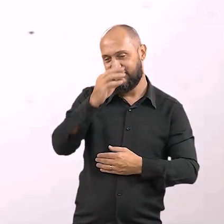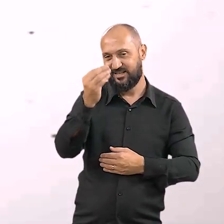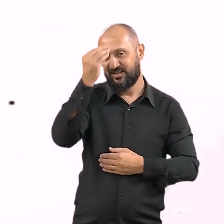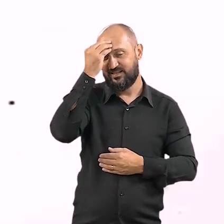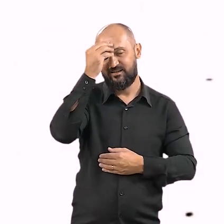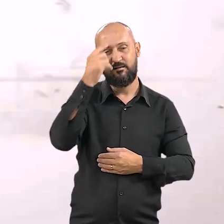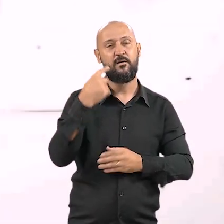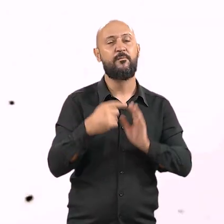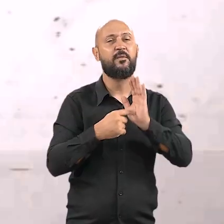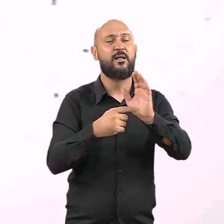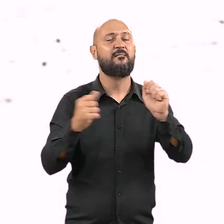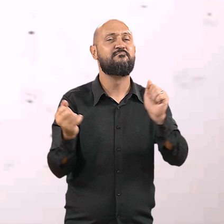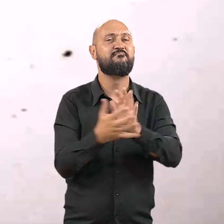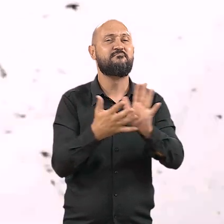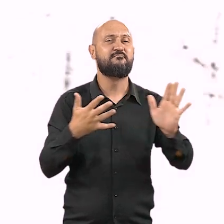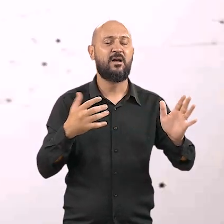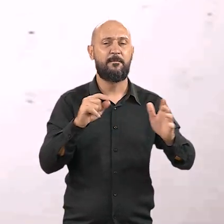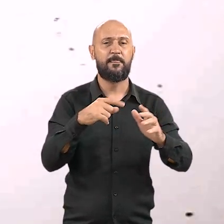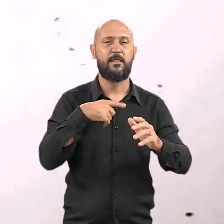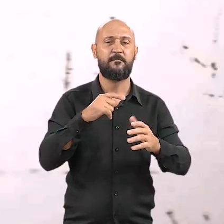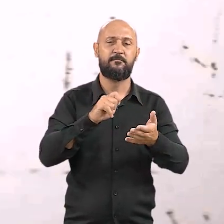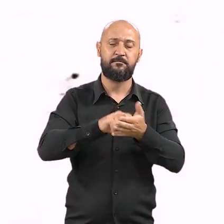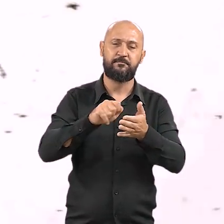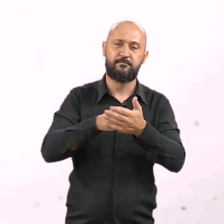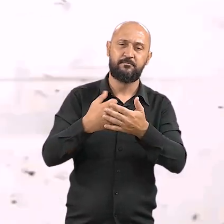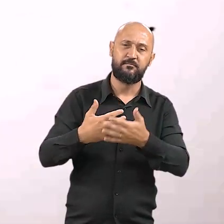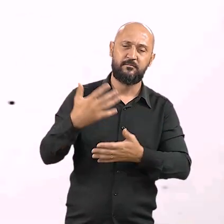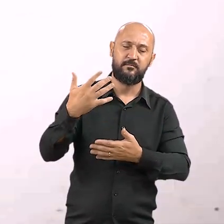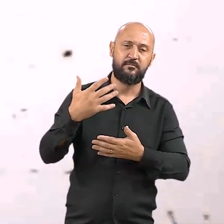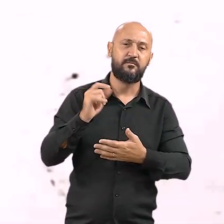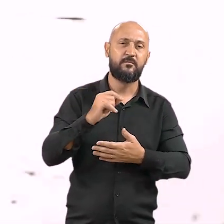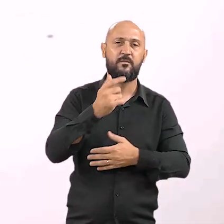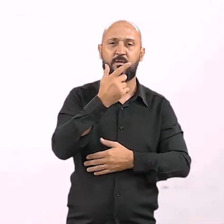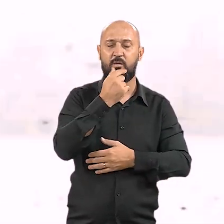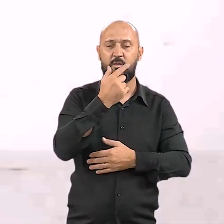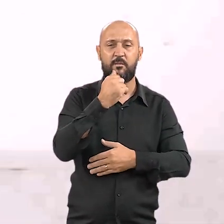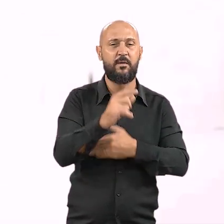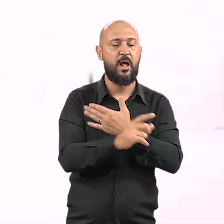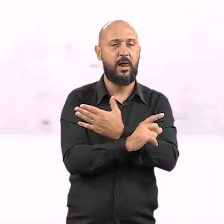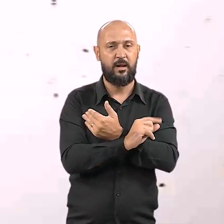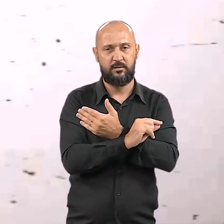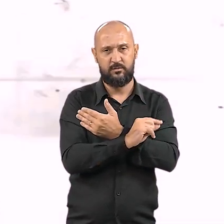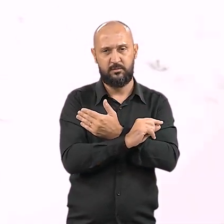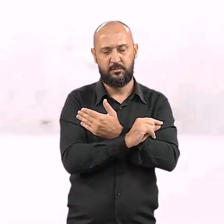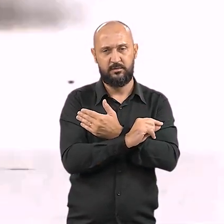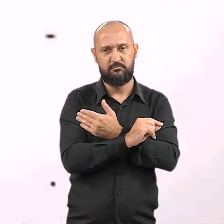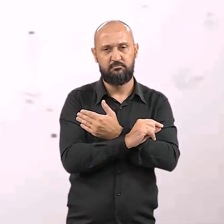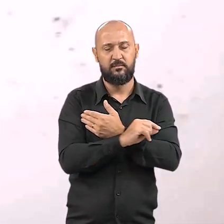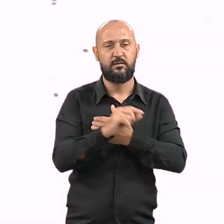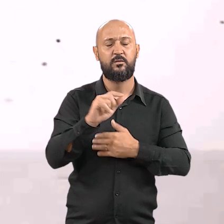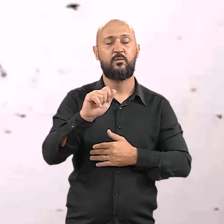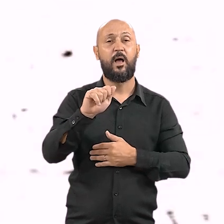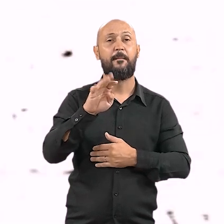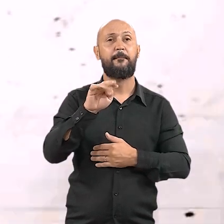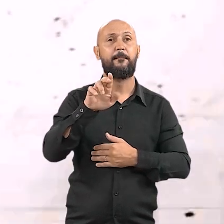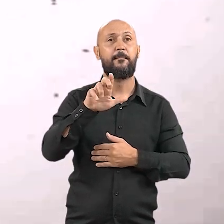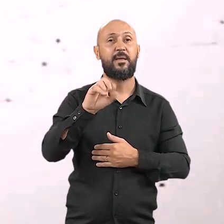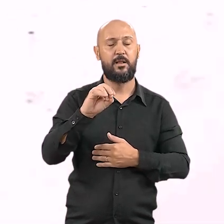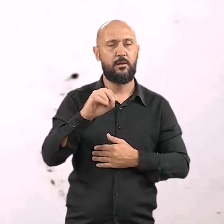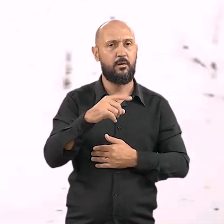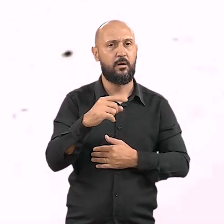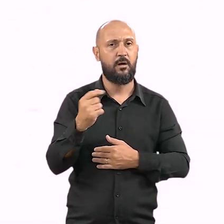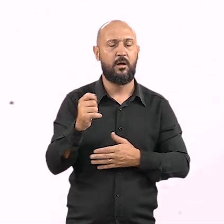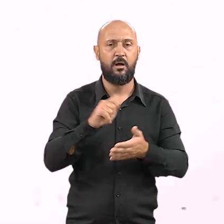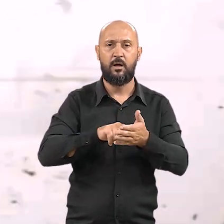isso também. Ele é mágico na escrita dele. O Homem Pantaneiro do Abílio Leite de Barros